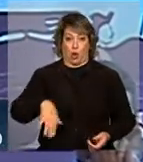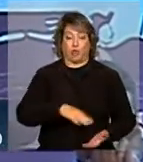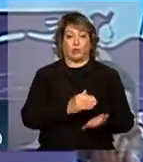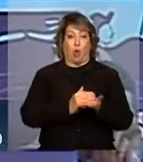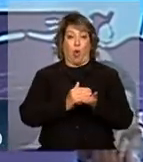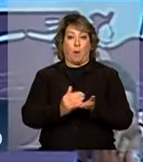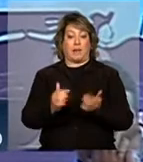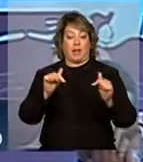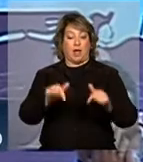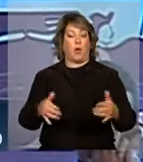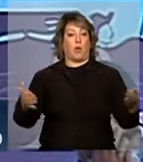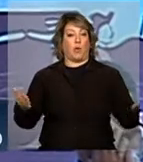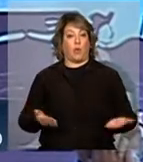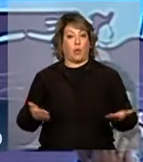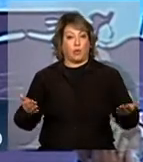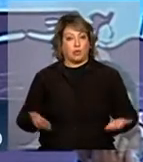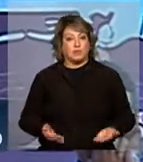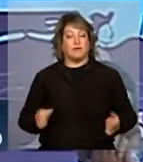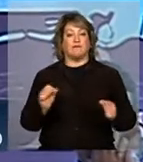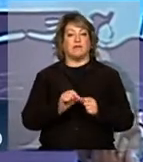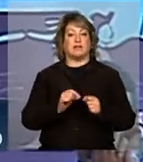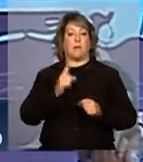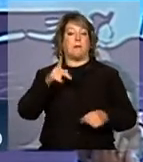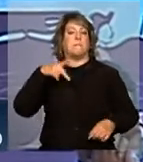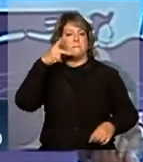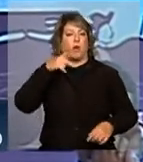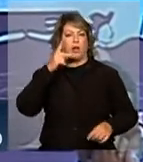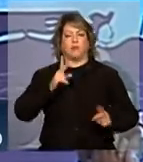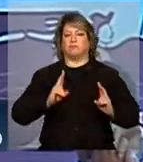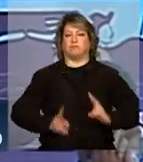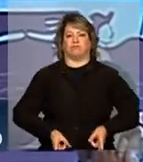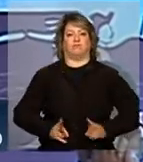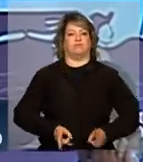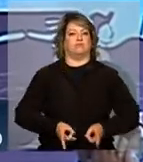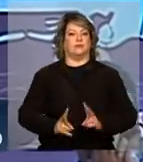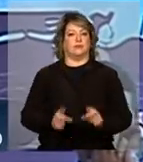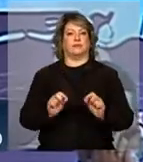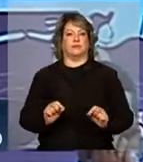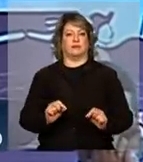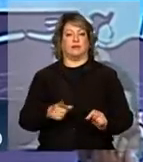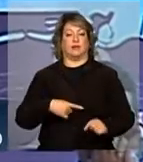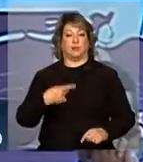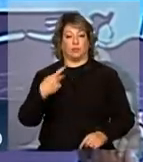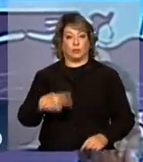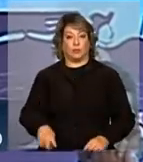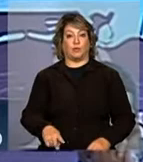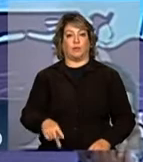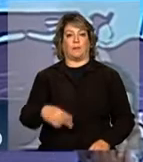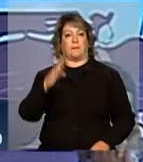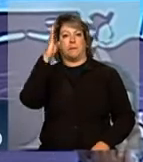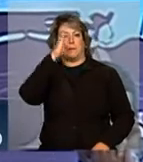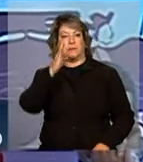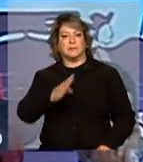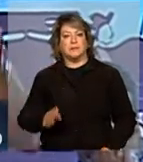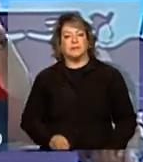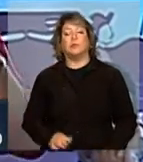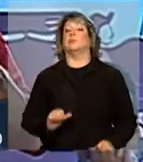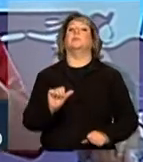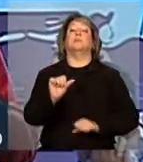aqui hoje a construir uma política permanente do Estado brasileiro para